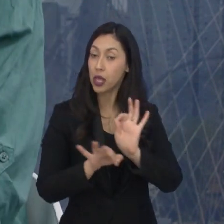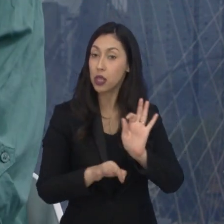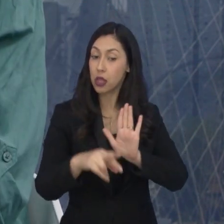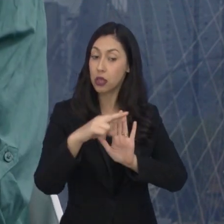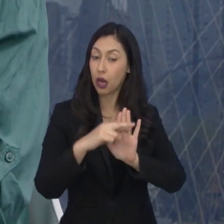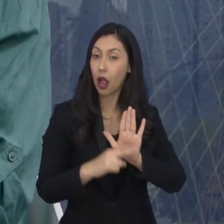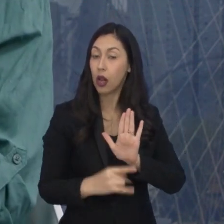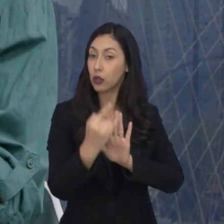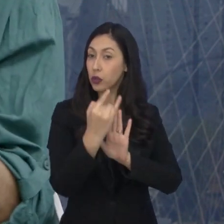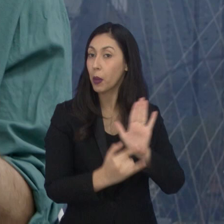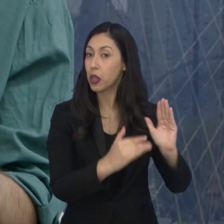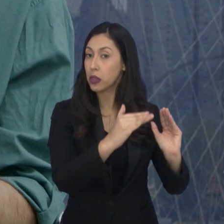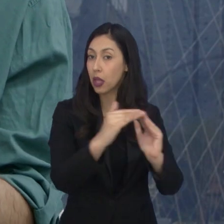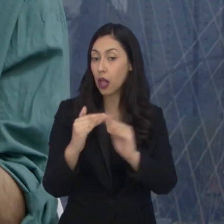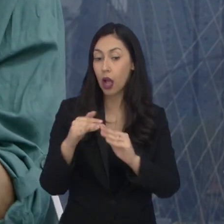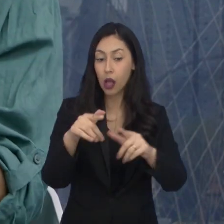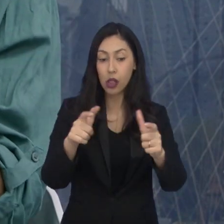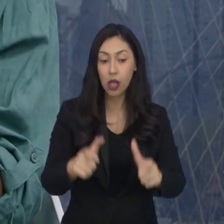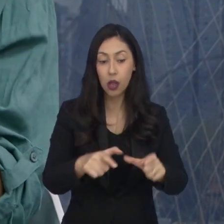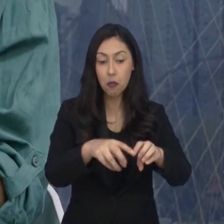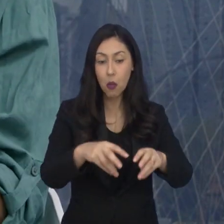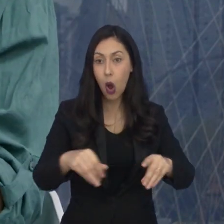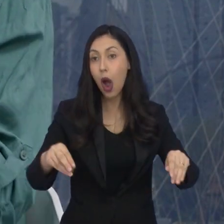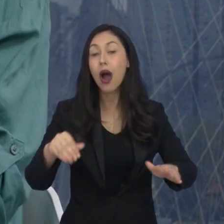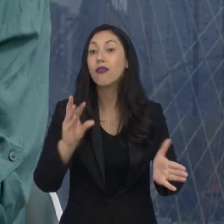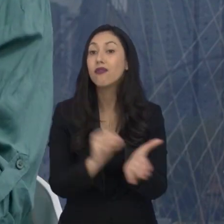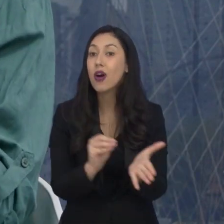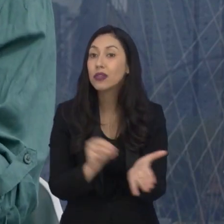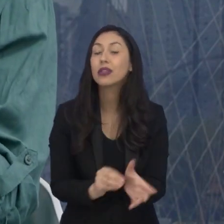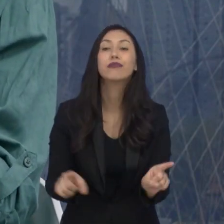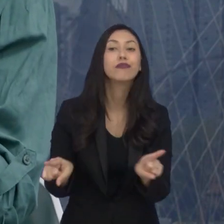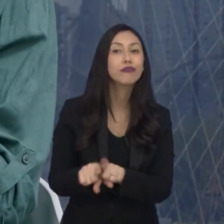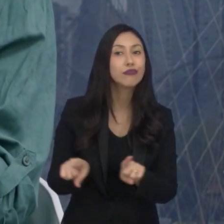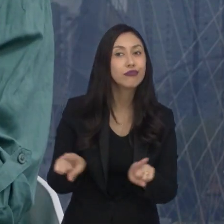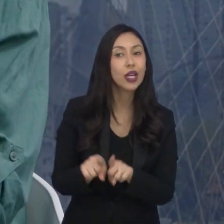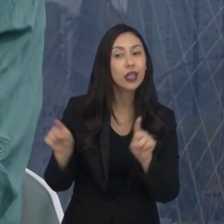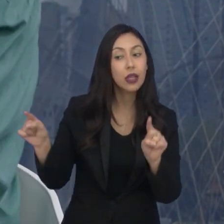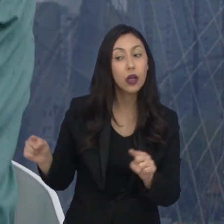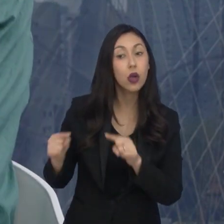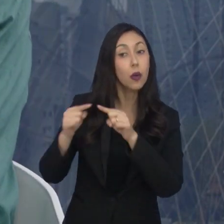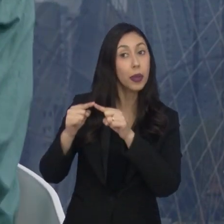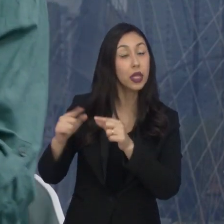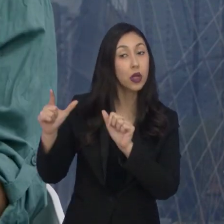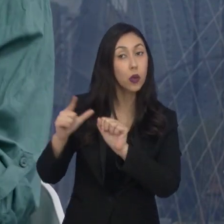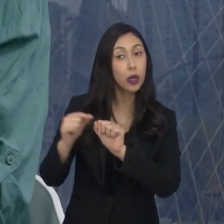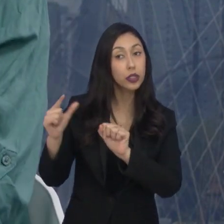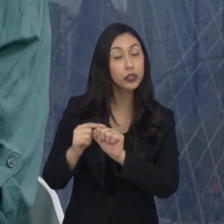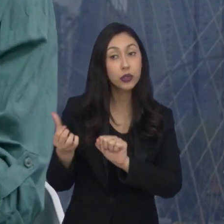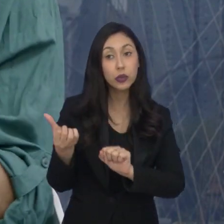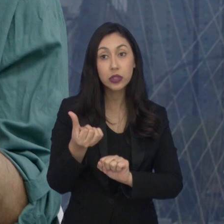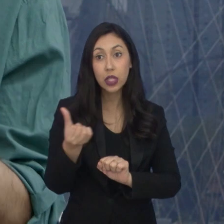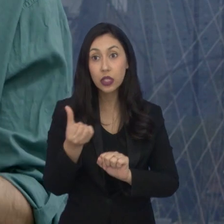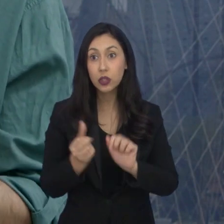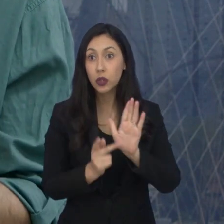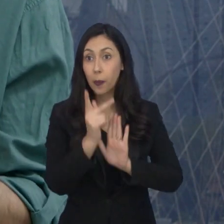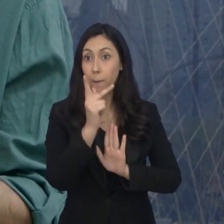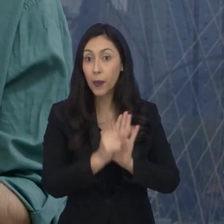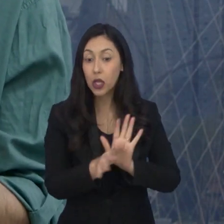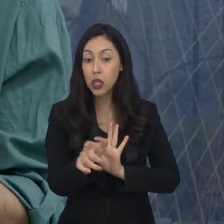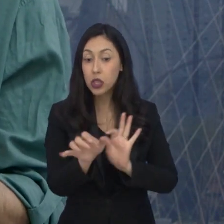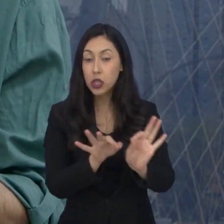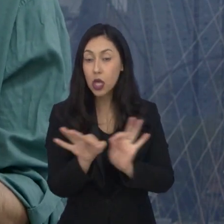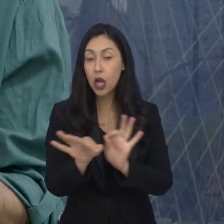está feito, ele também está associado no artigo 6º do plano diretor, dele ter